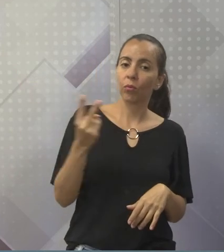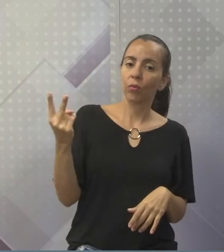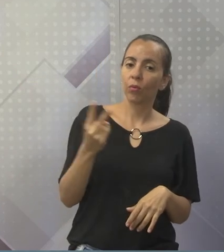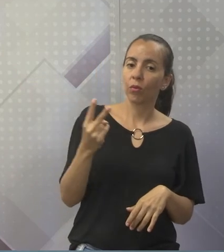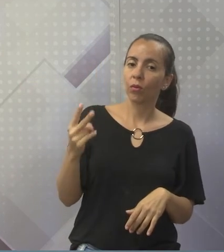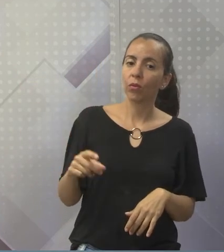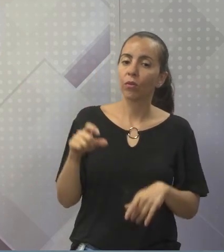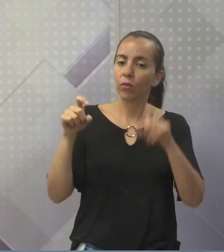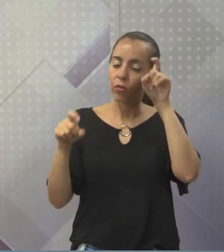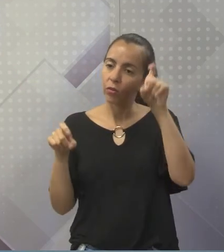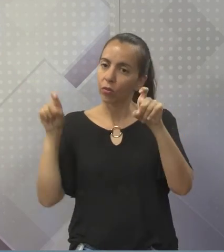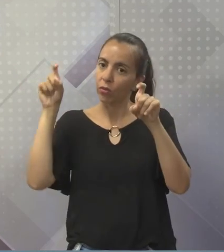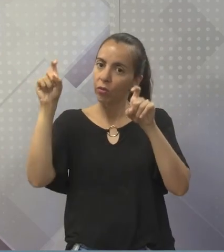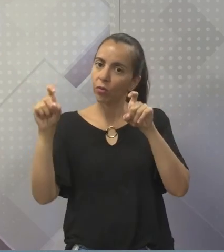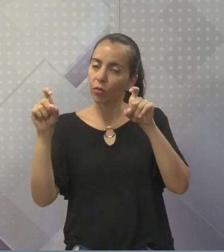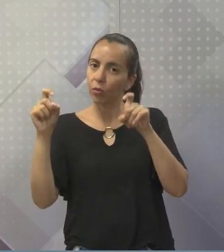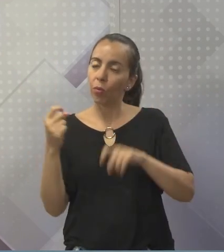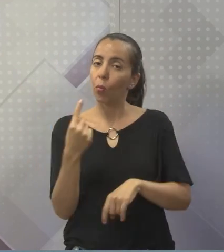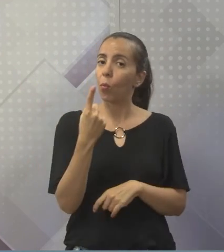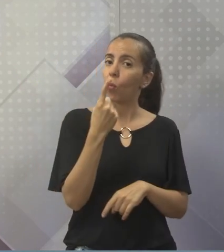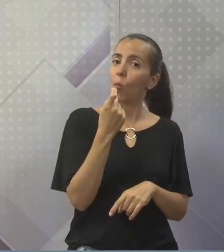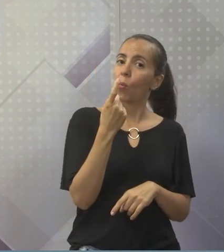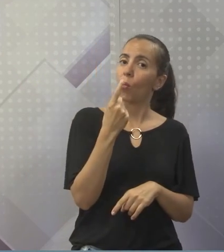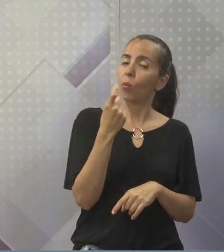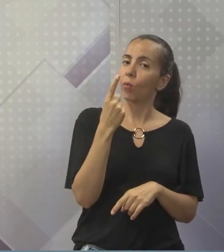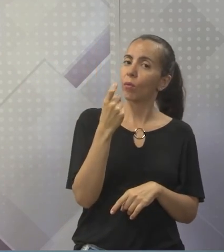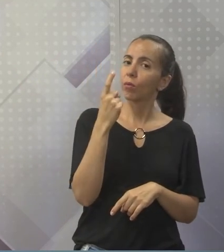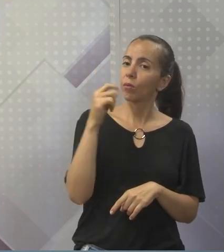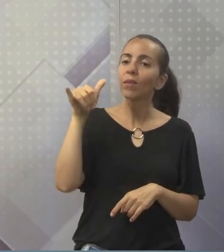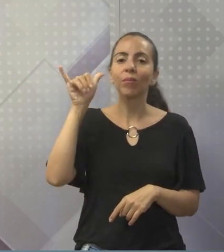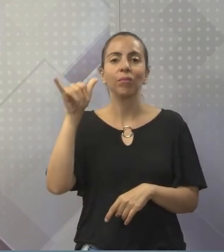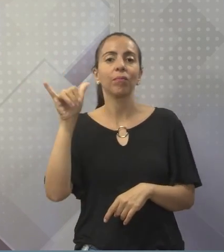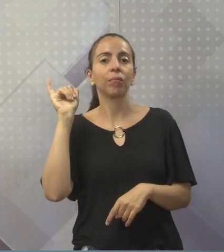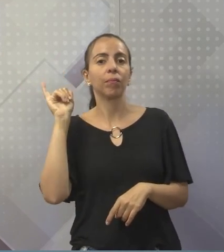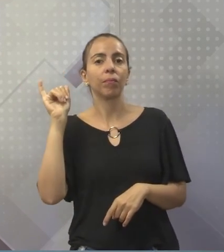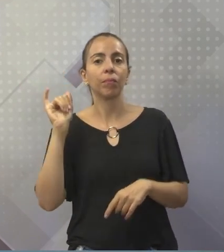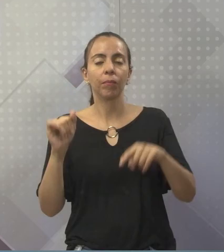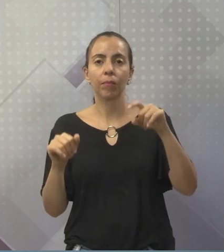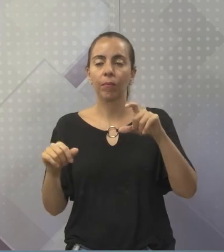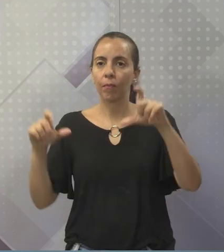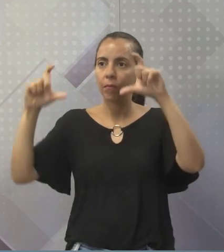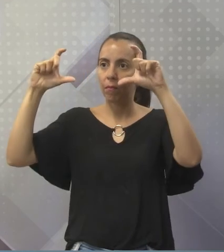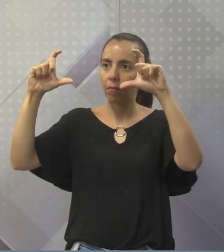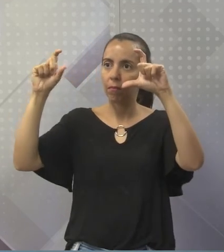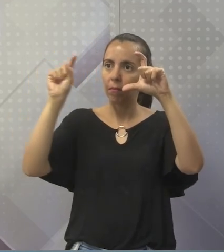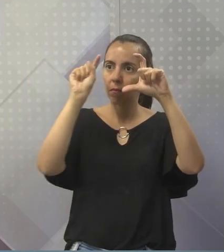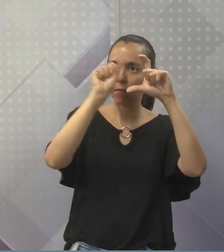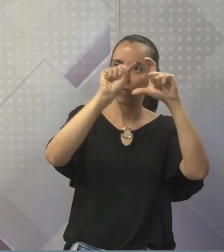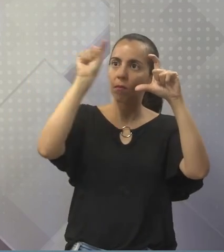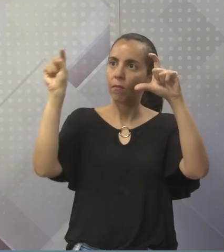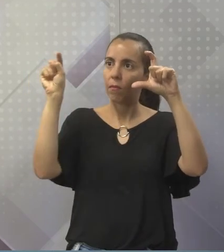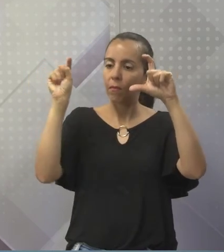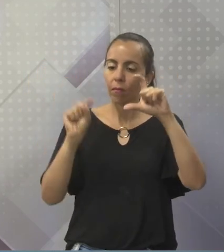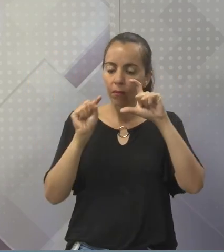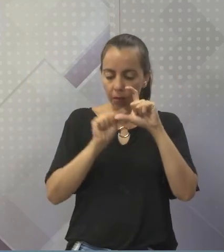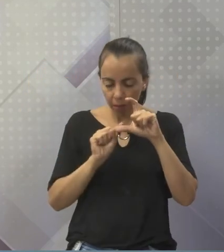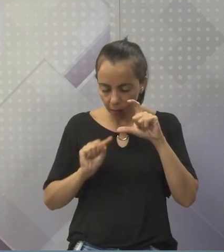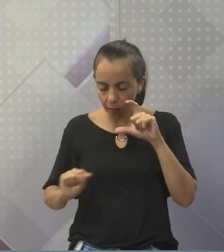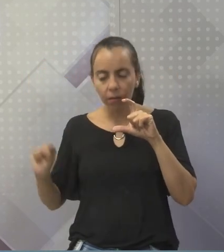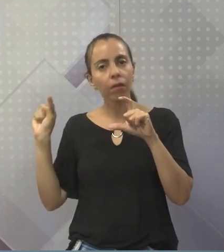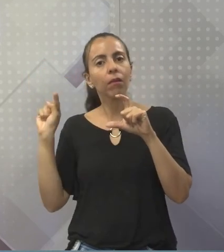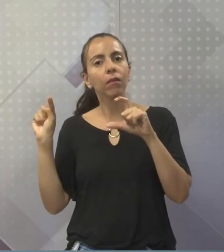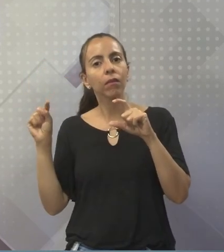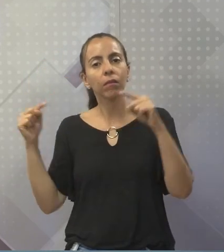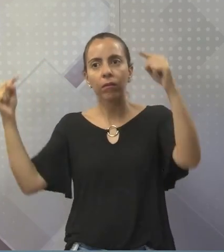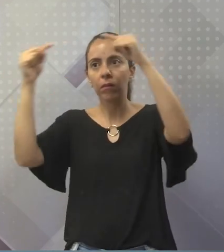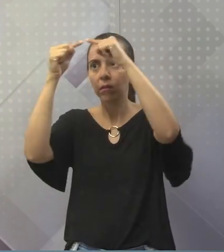x podem ter um único valor de y. Por quê? O de cima está ligado a um número e o de baixo também a um